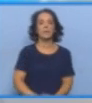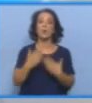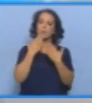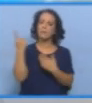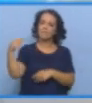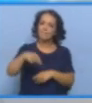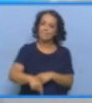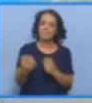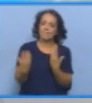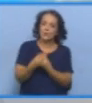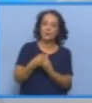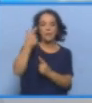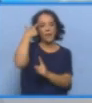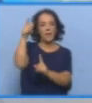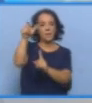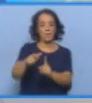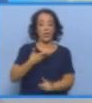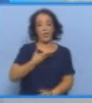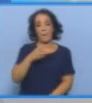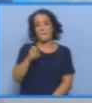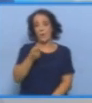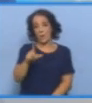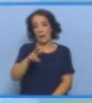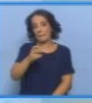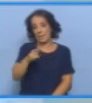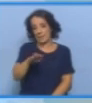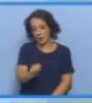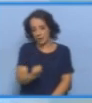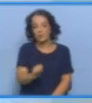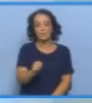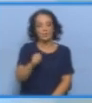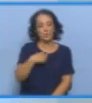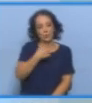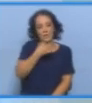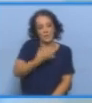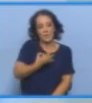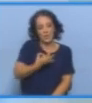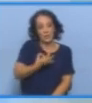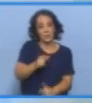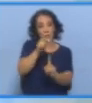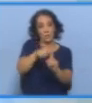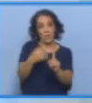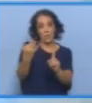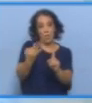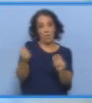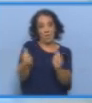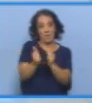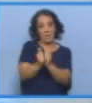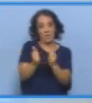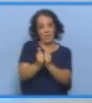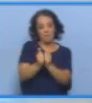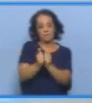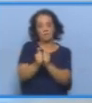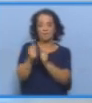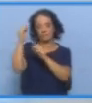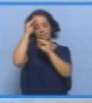para recordarmos Dom Manuel Martins e acredito que tenha sido um dos muitos que aprendeu essa perspectiva do serviço